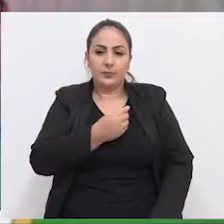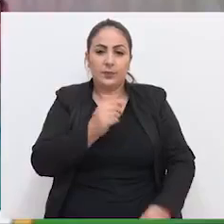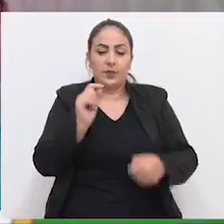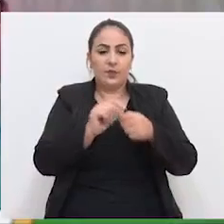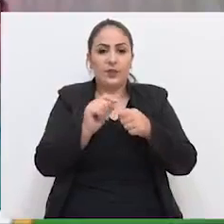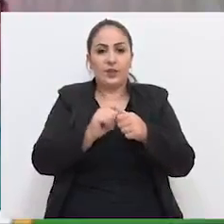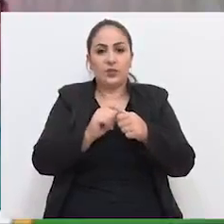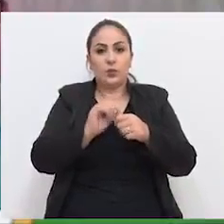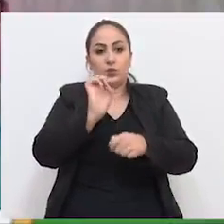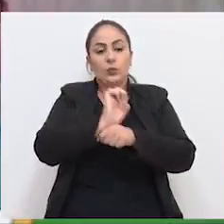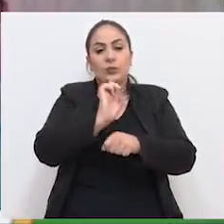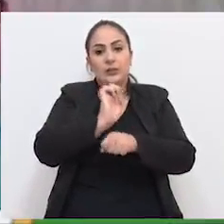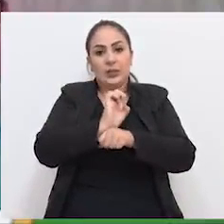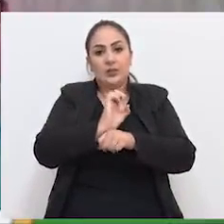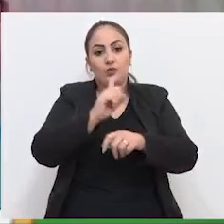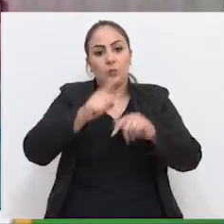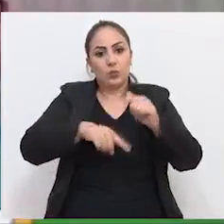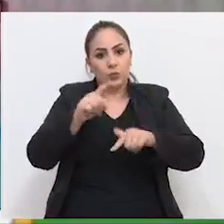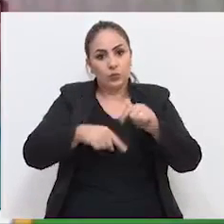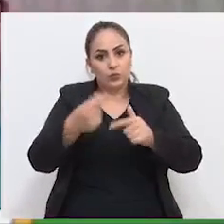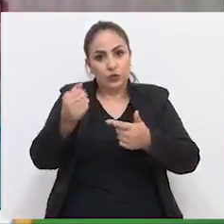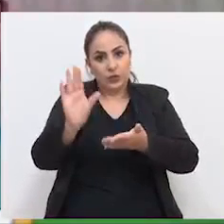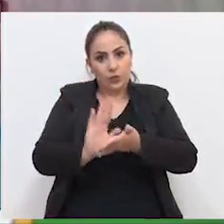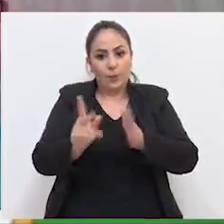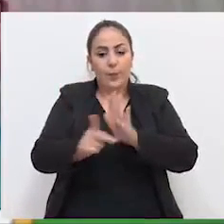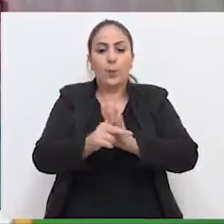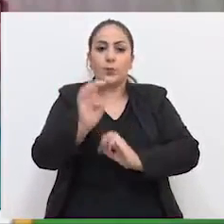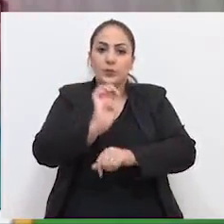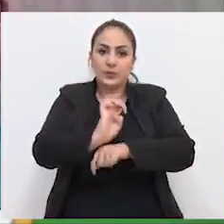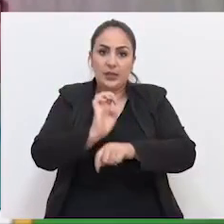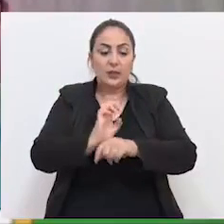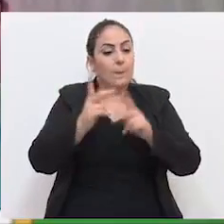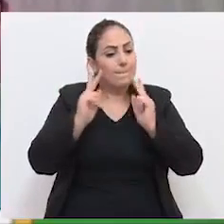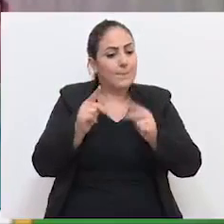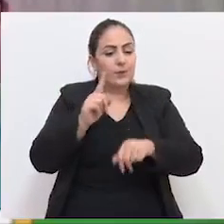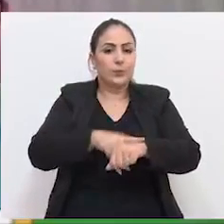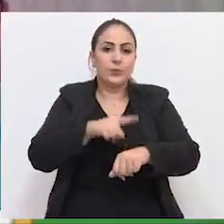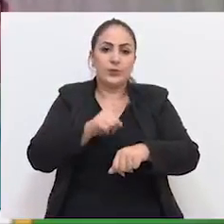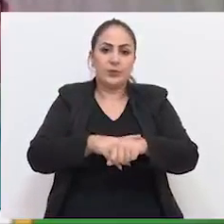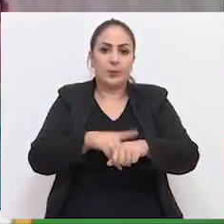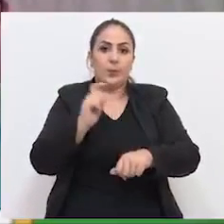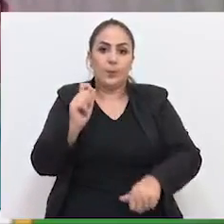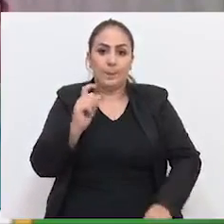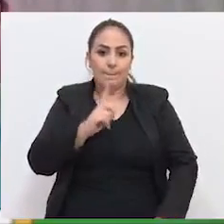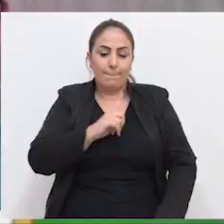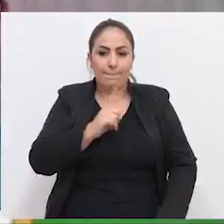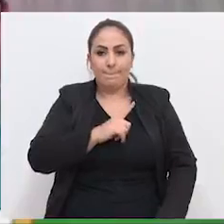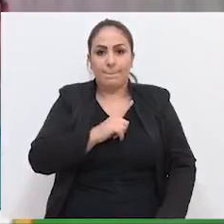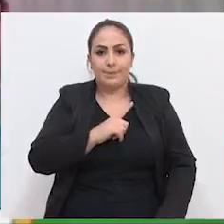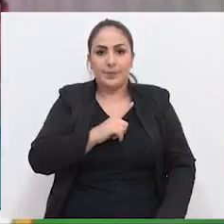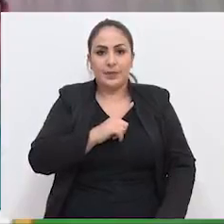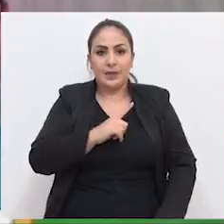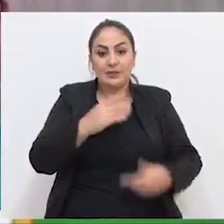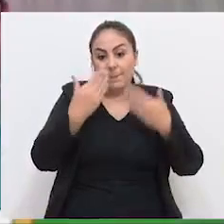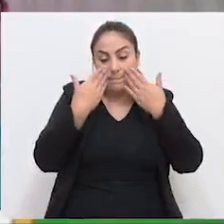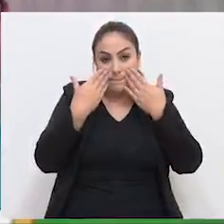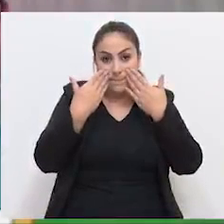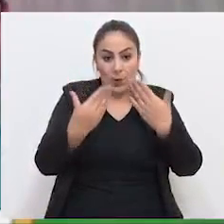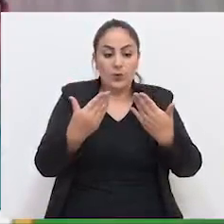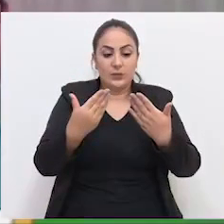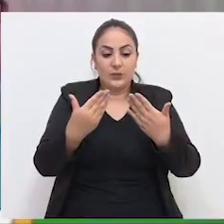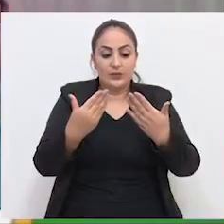foram feitos pelo Estado com o recurso do Estado. Então, ao mesmo tempo em que há essa